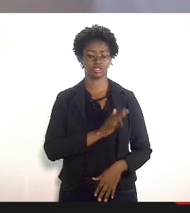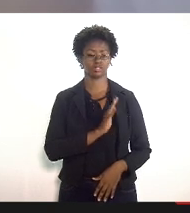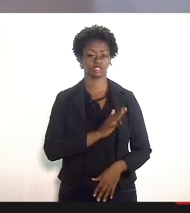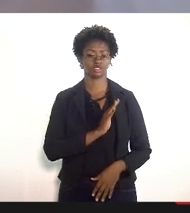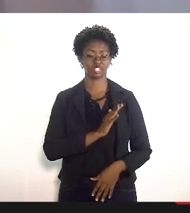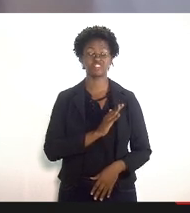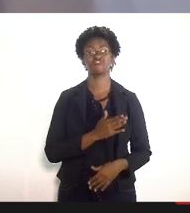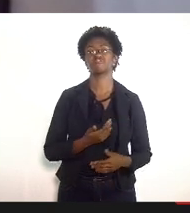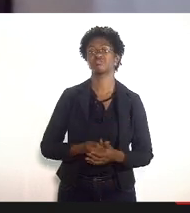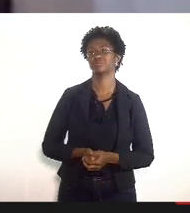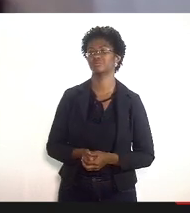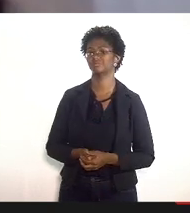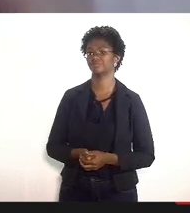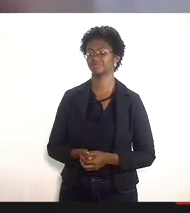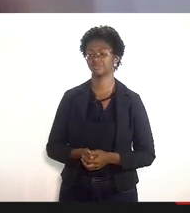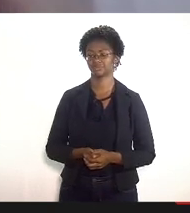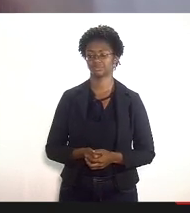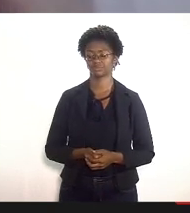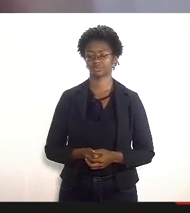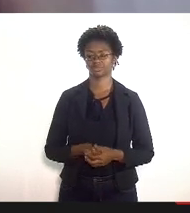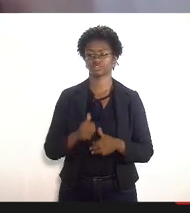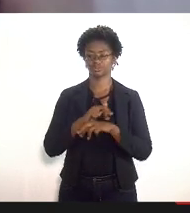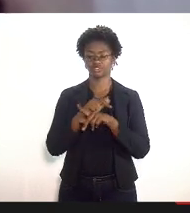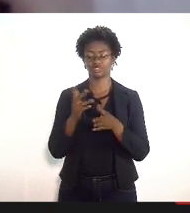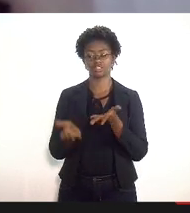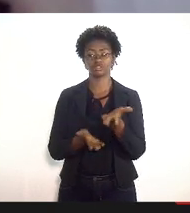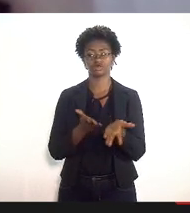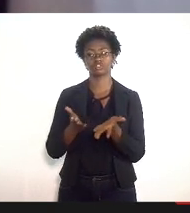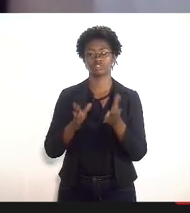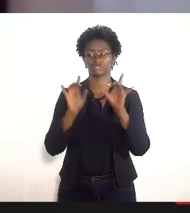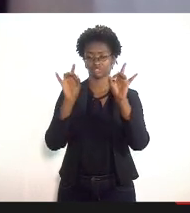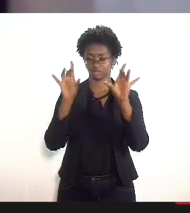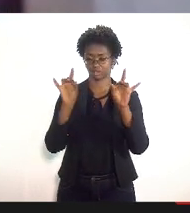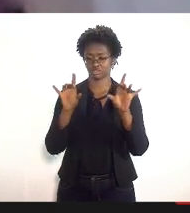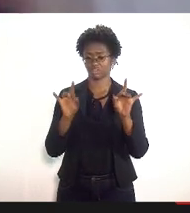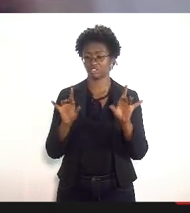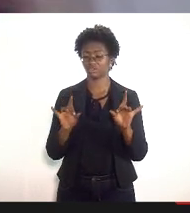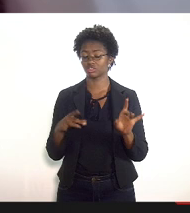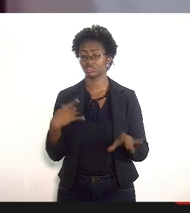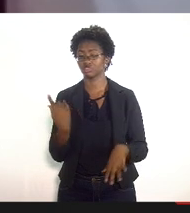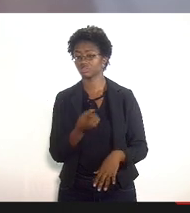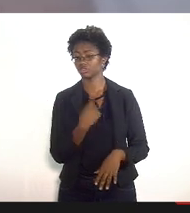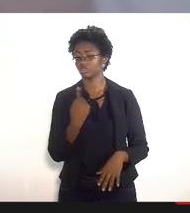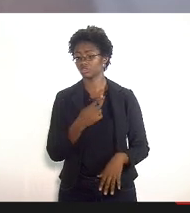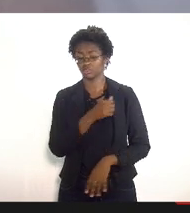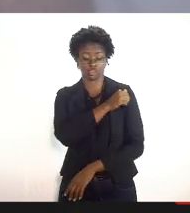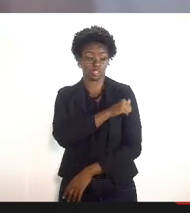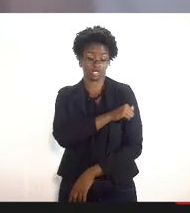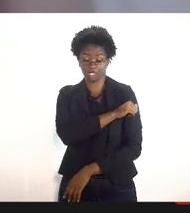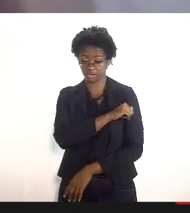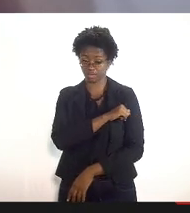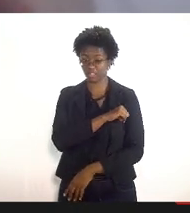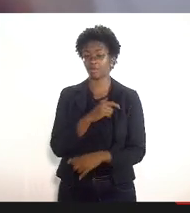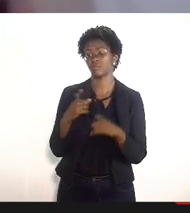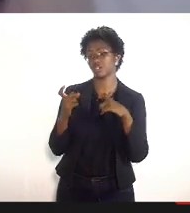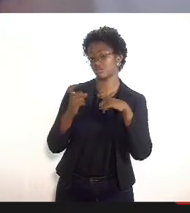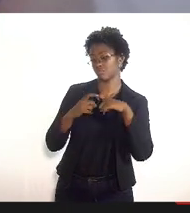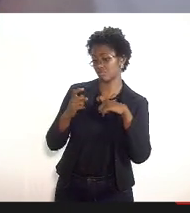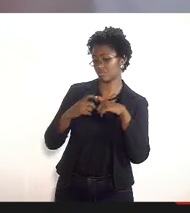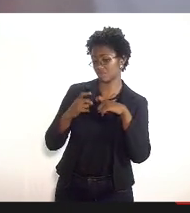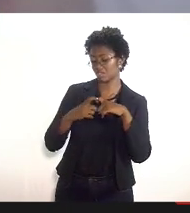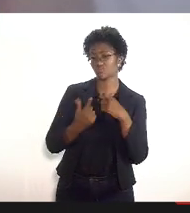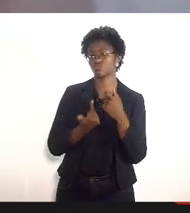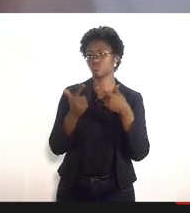né? Vários exames e vários cuidados muito especiais que nós, enfermeiros, médicos e